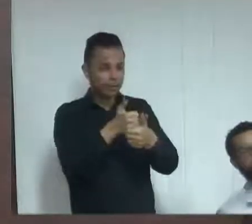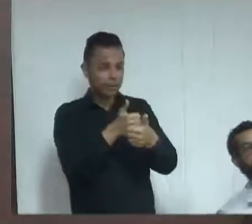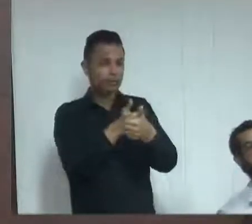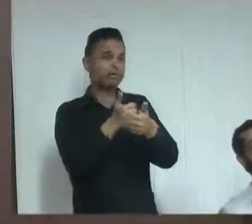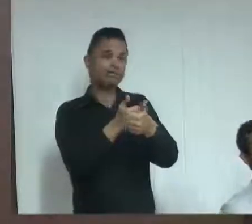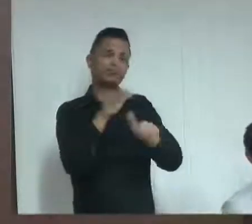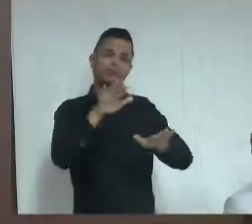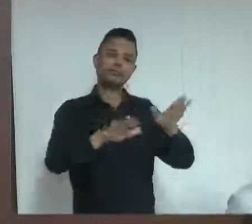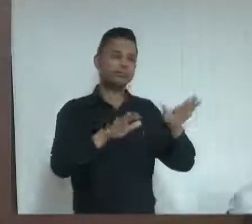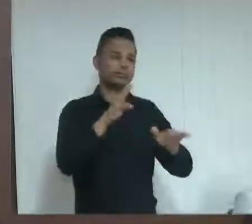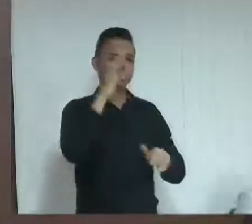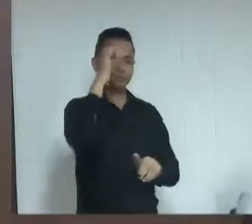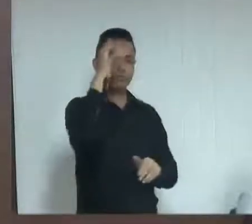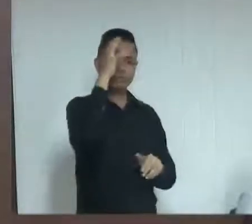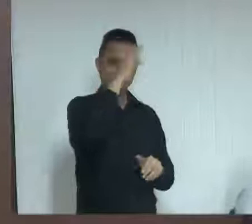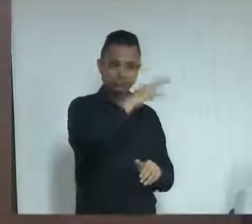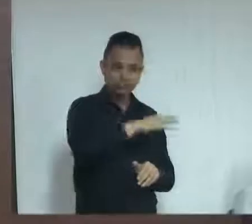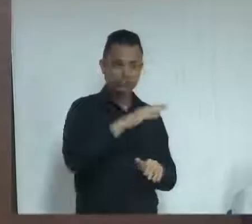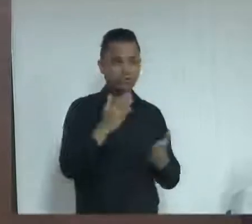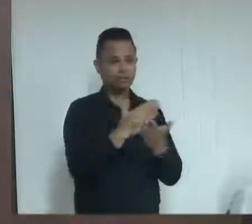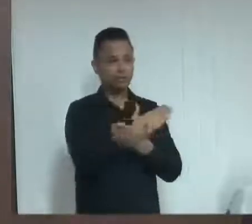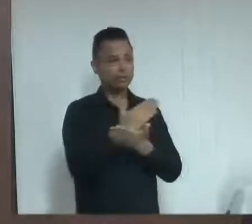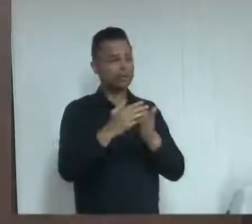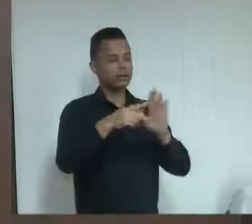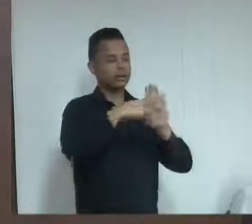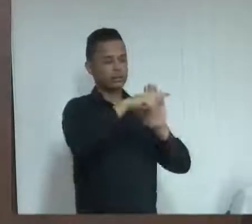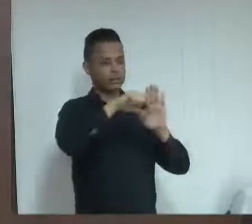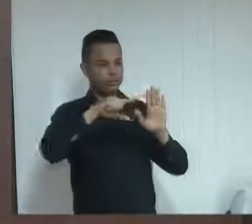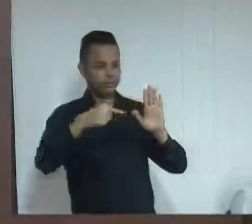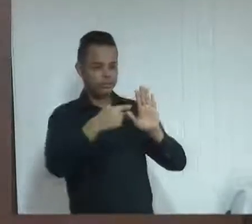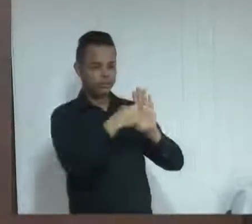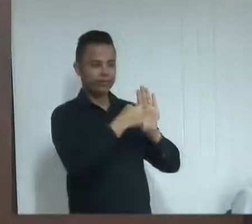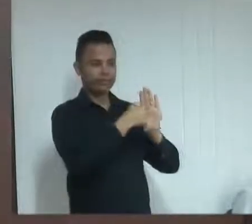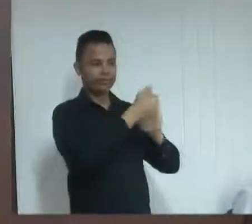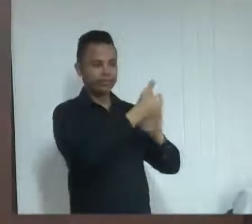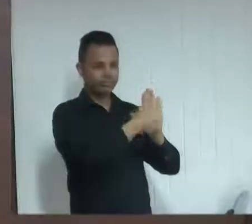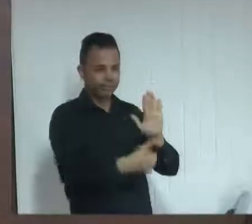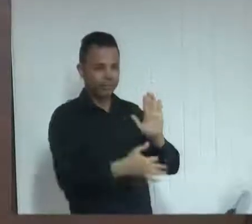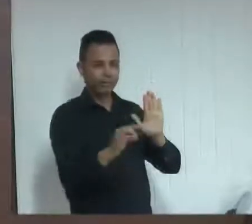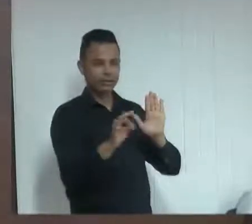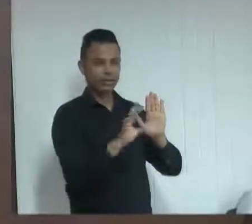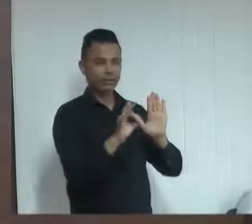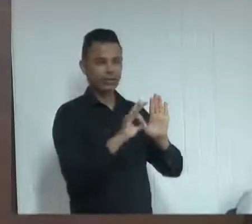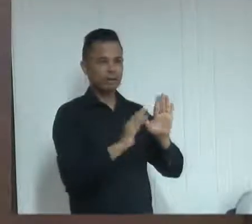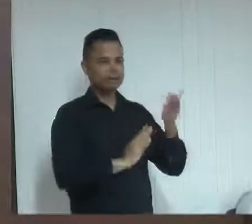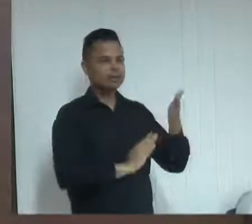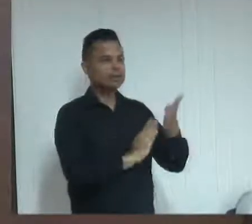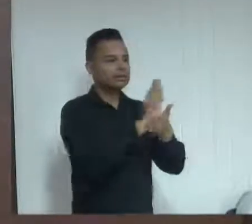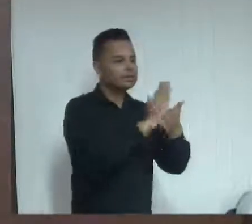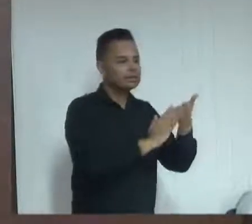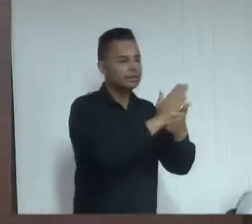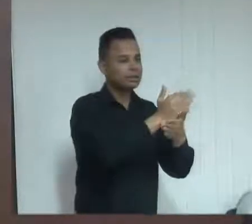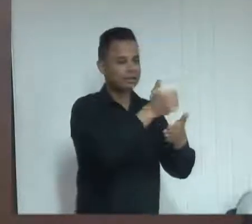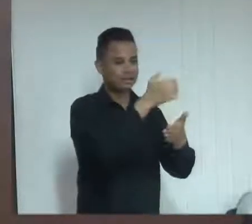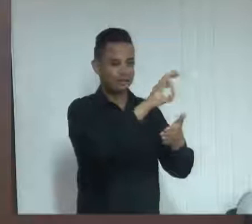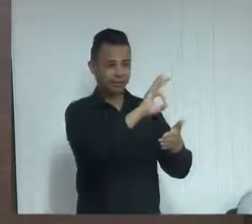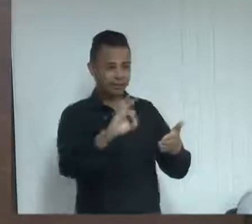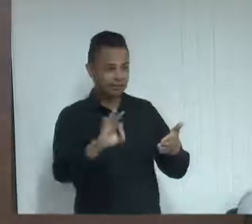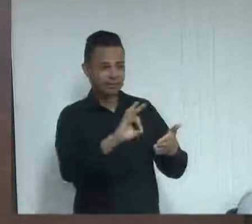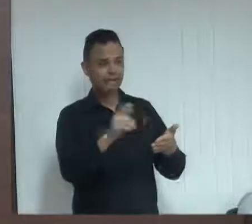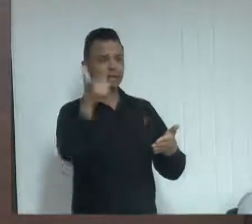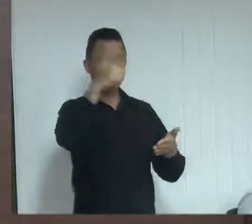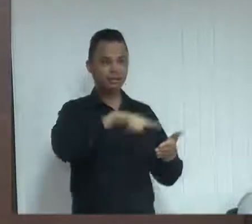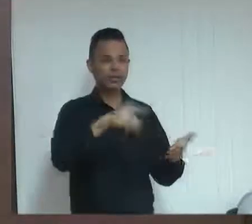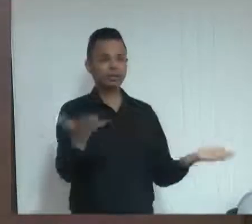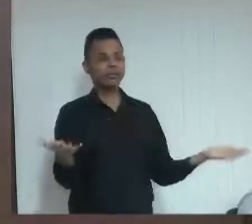né? Então, alguns projetos, né, quando eles não recebem unanimidade, eles são submetidos a uma nova